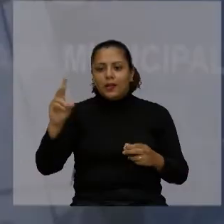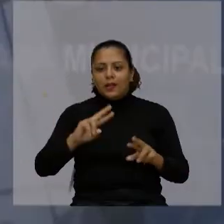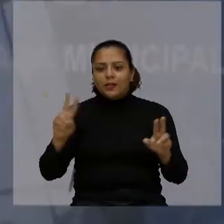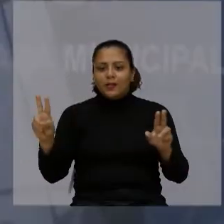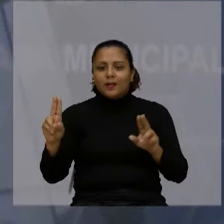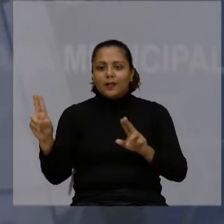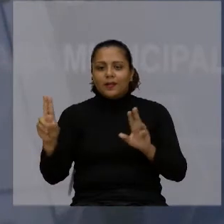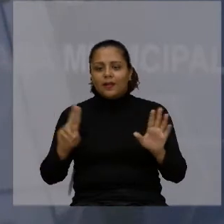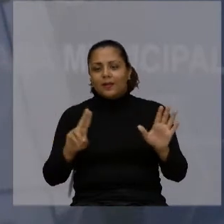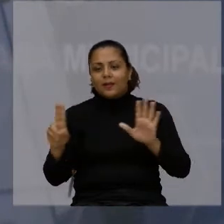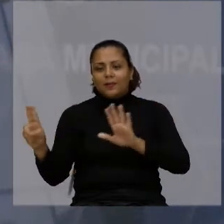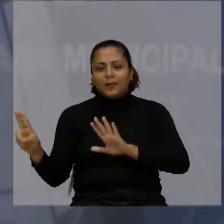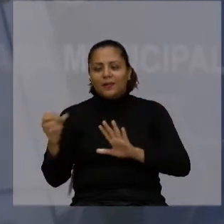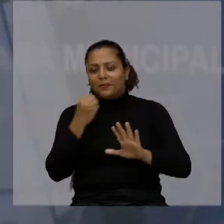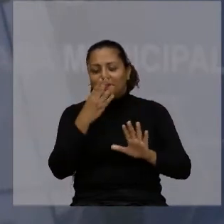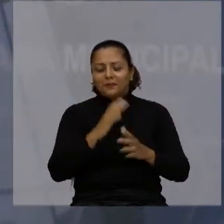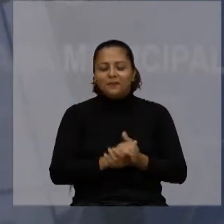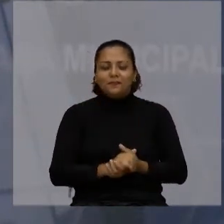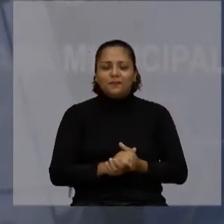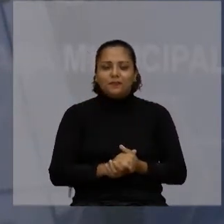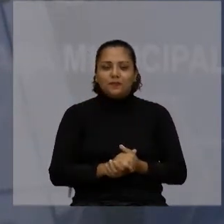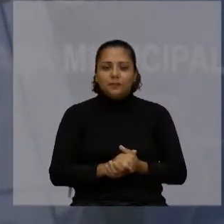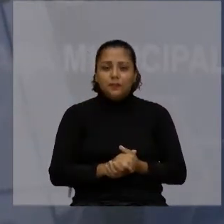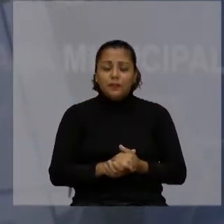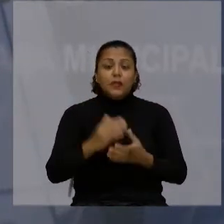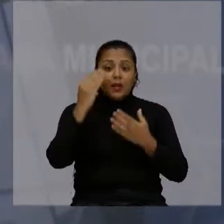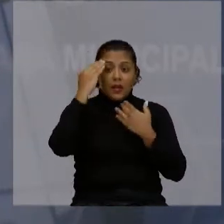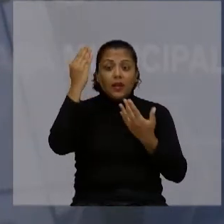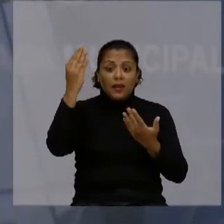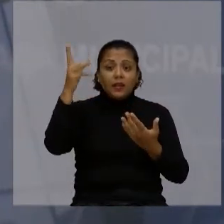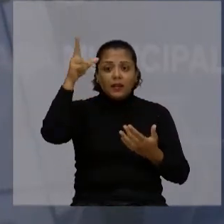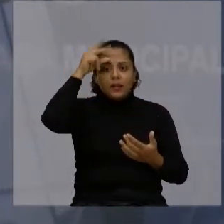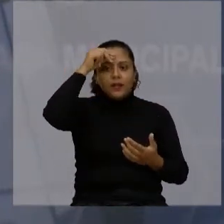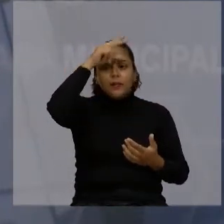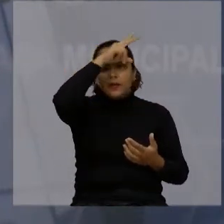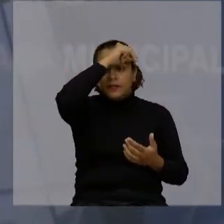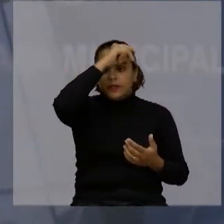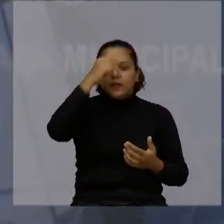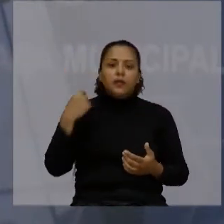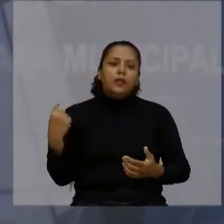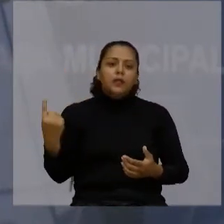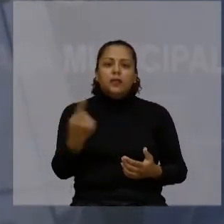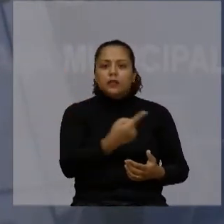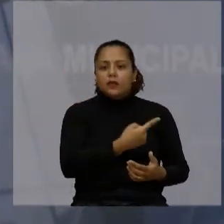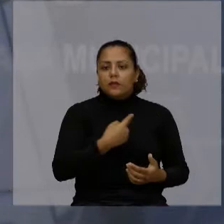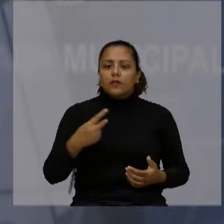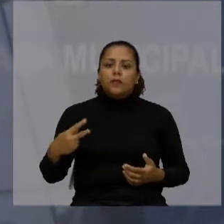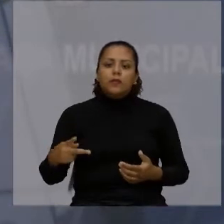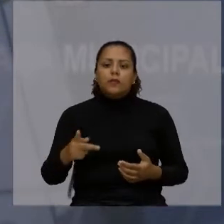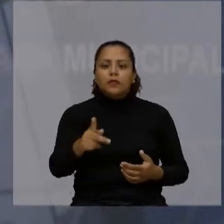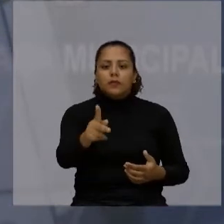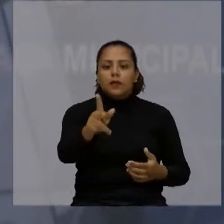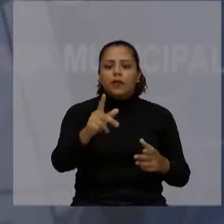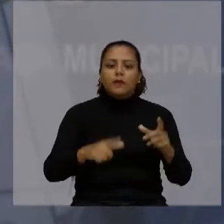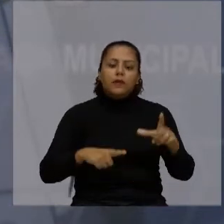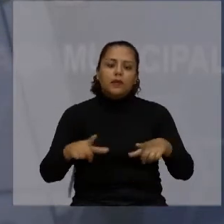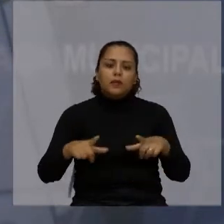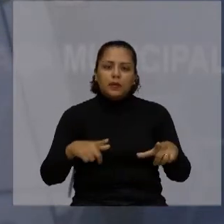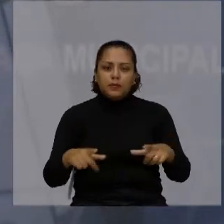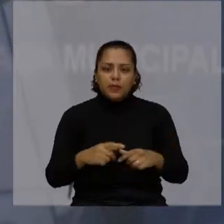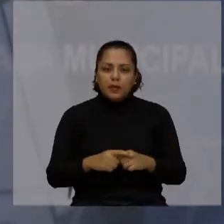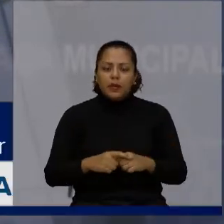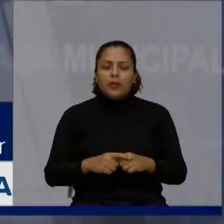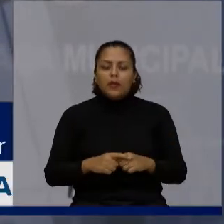E por que não agradecer, uma vez que você é atendido? A gente vai continuar fazendo esse trabalho, acompanhar o problema